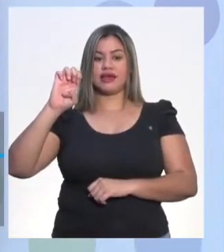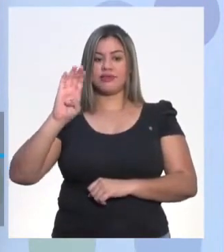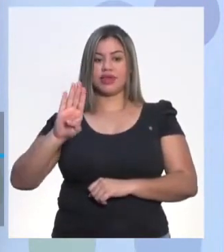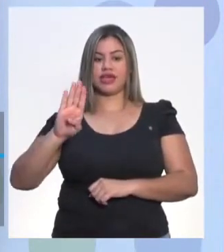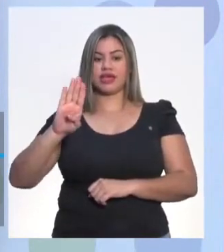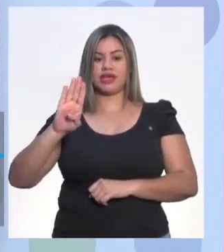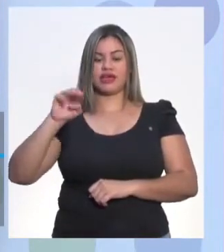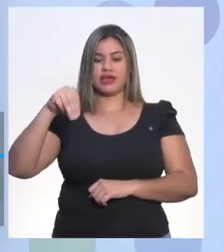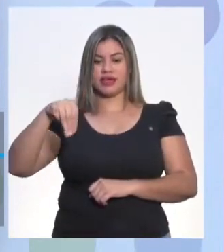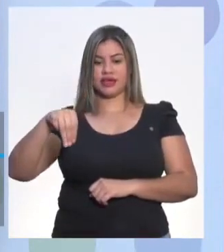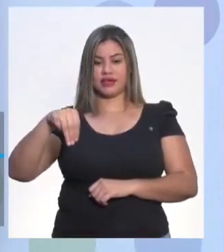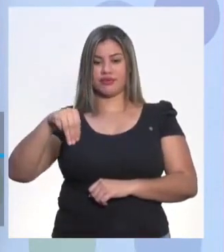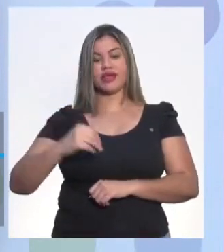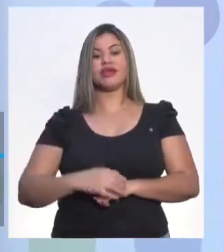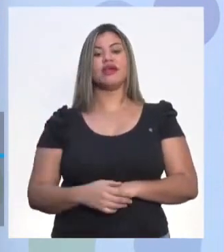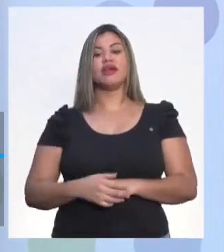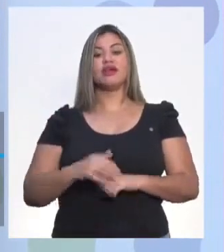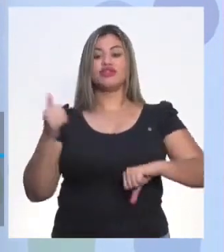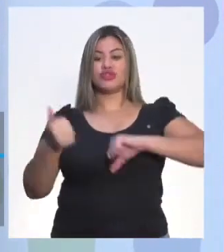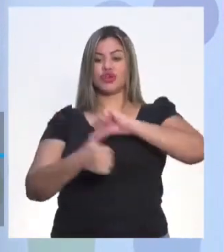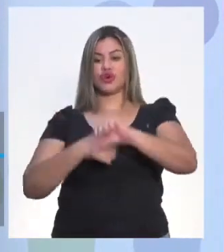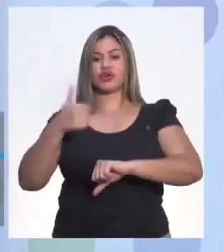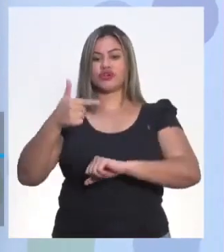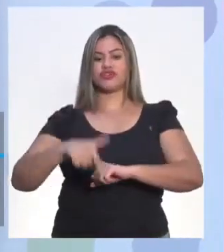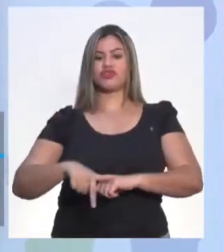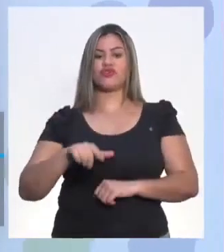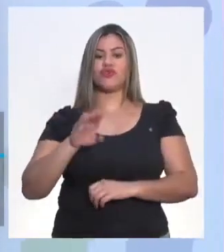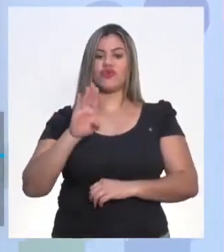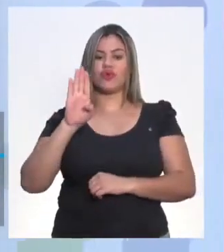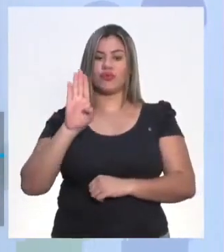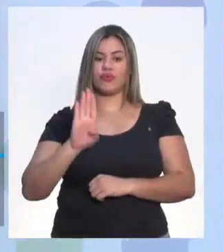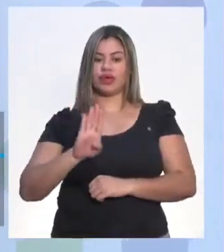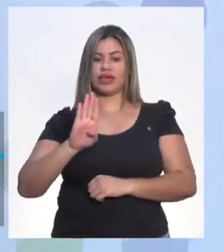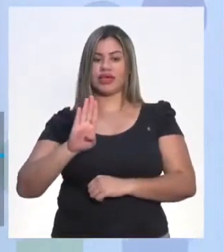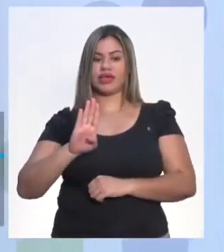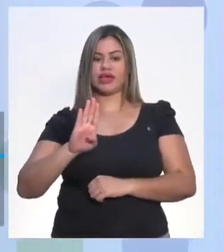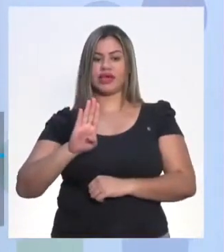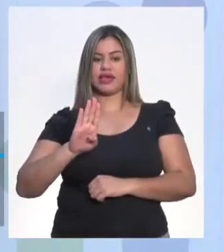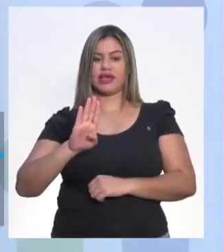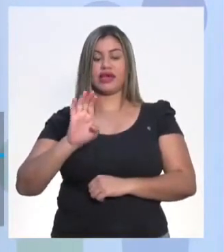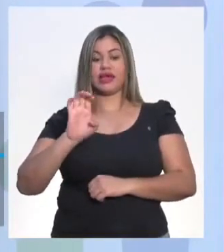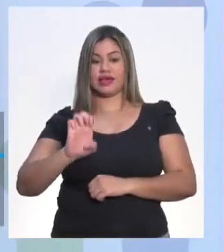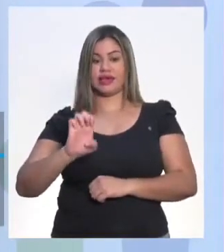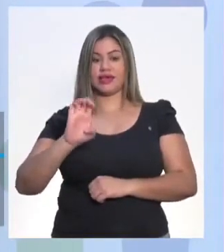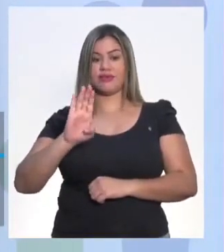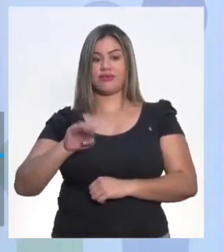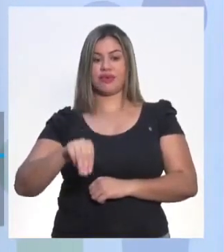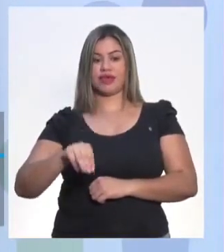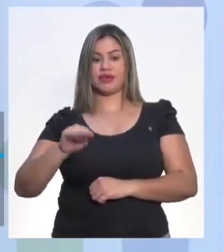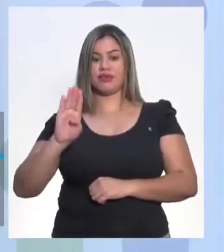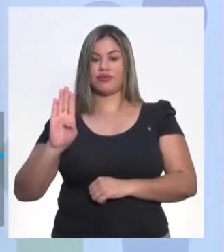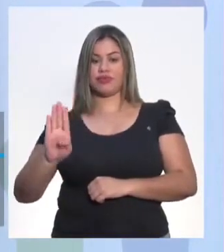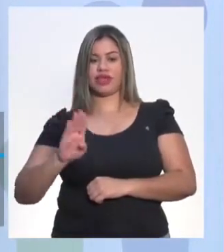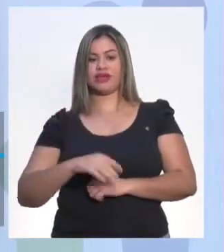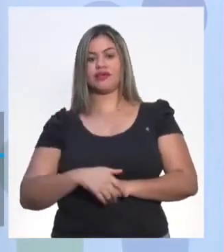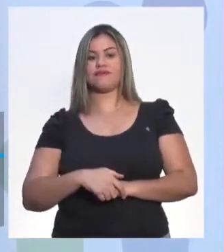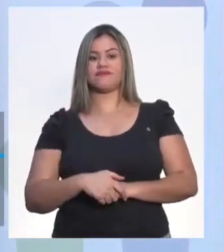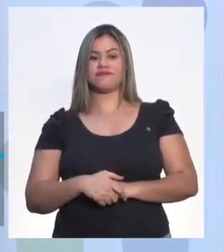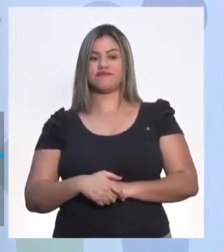B, M. E vou trocar o B com o M. Então, E, M,